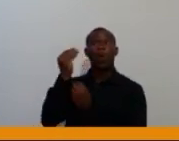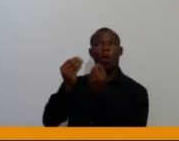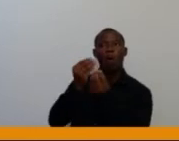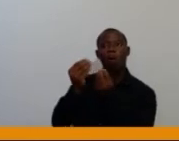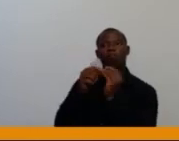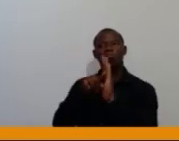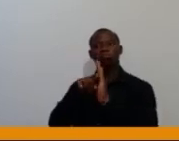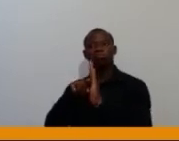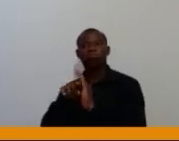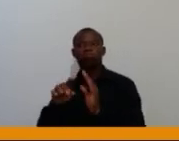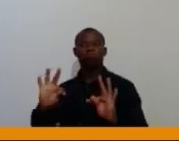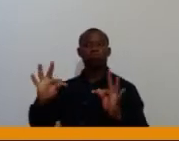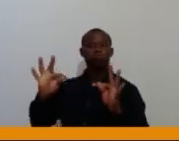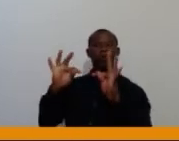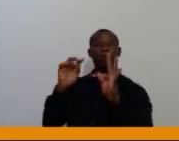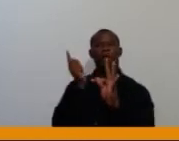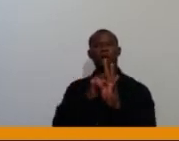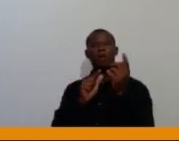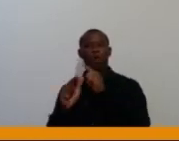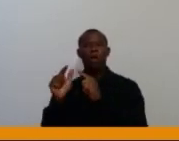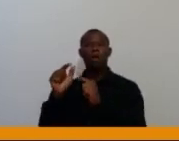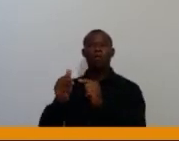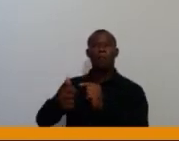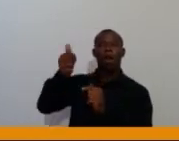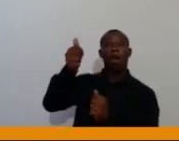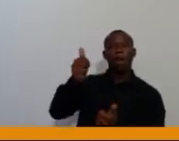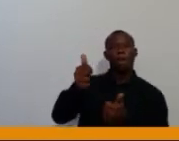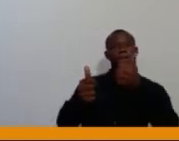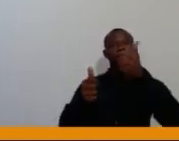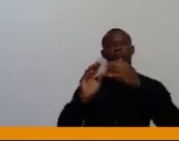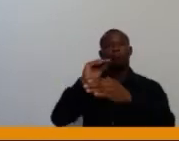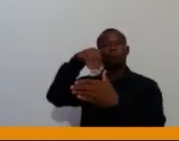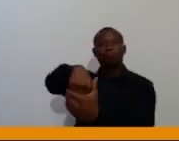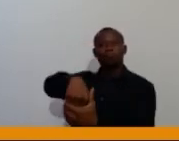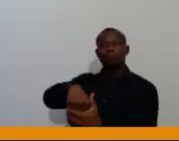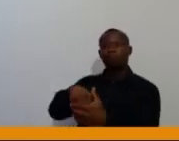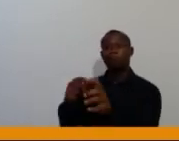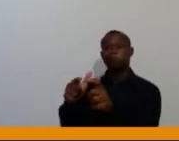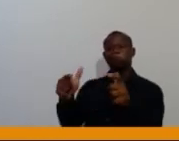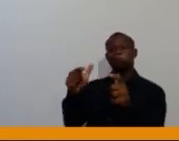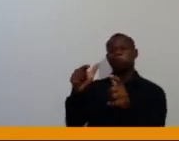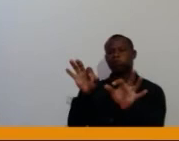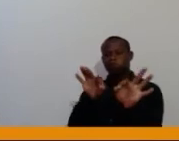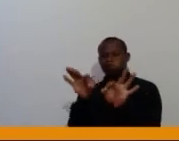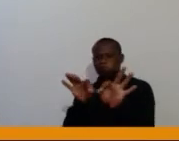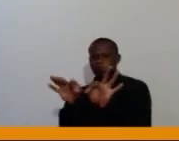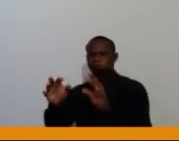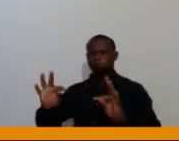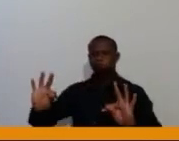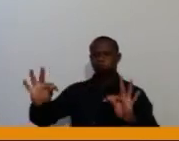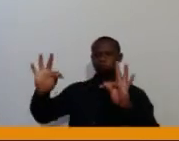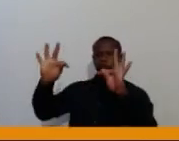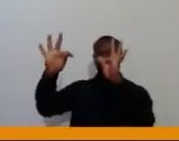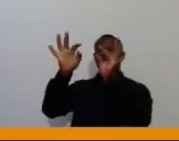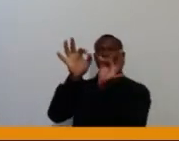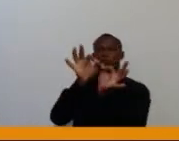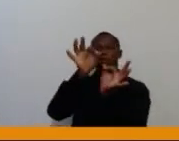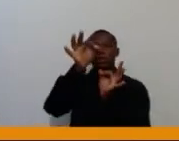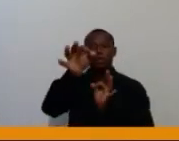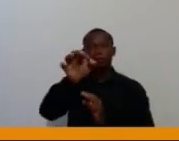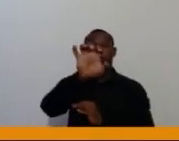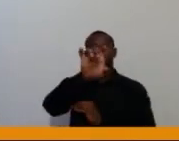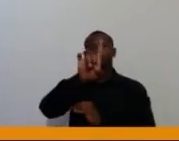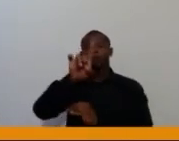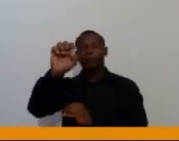porque a rede, para se instalar, teve que fazer um levantamento de tecnologias, de novas tecnologias,